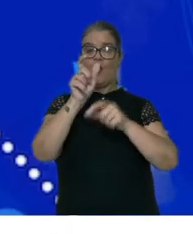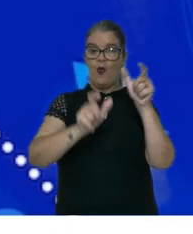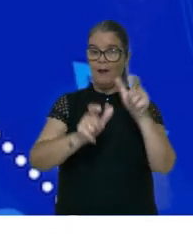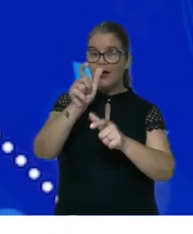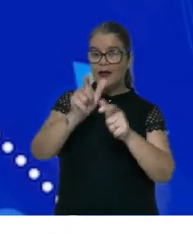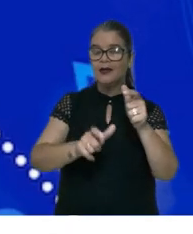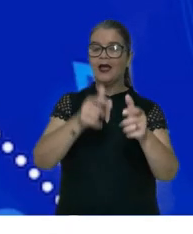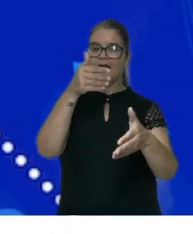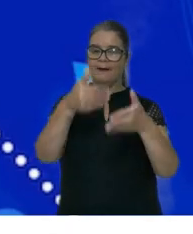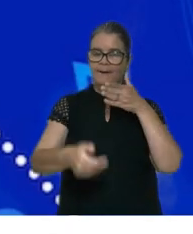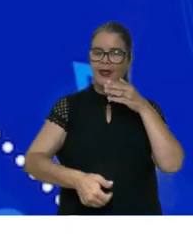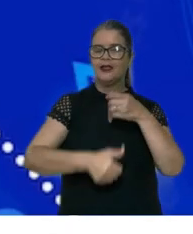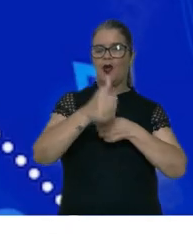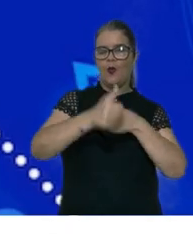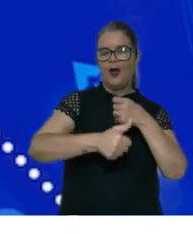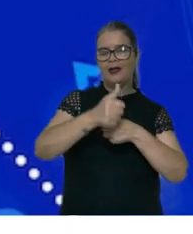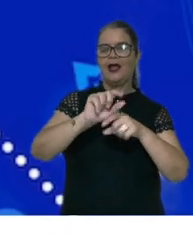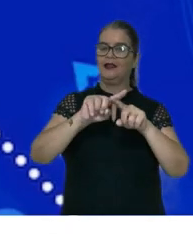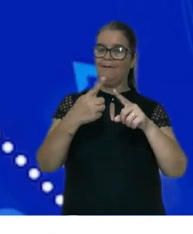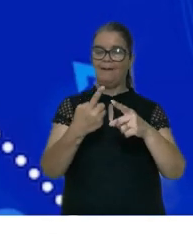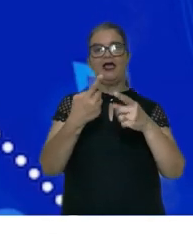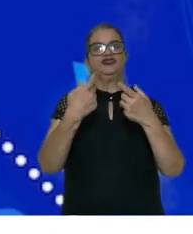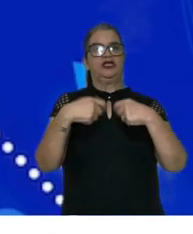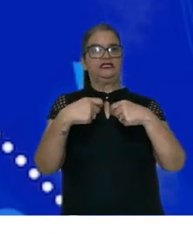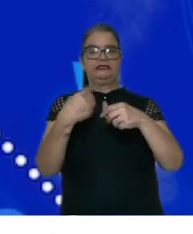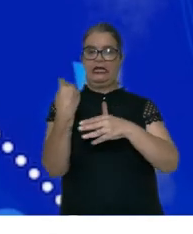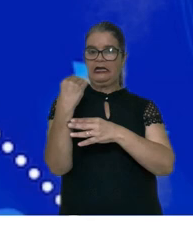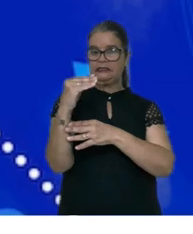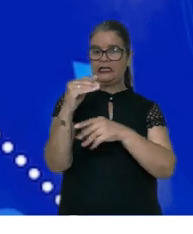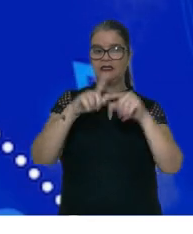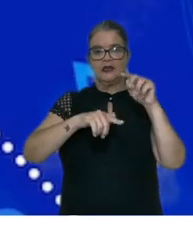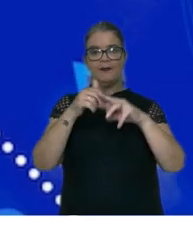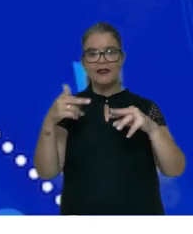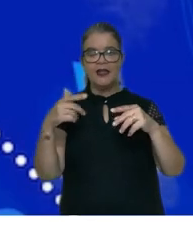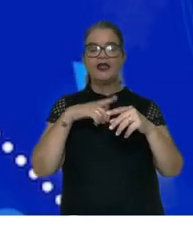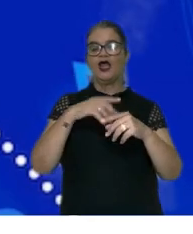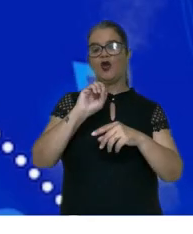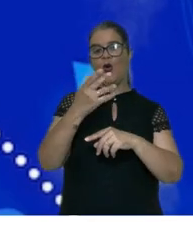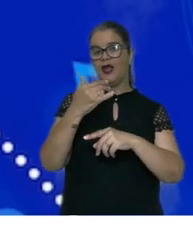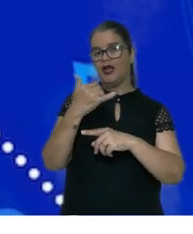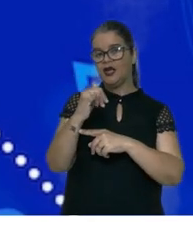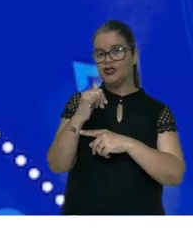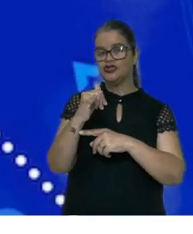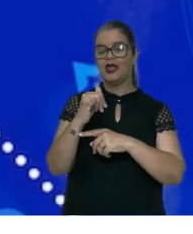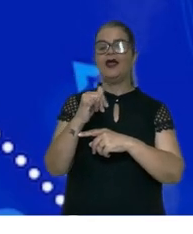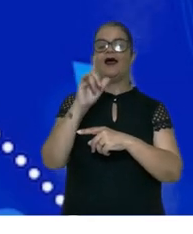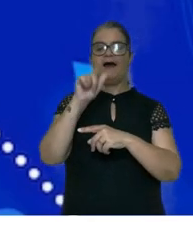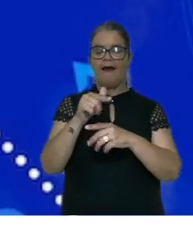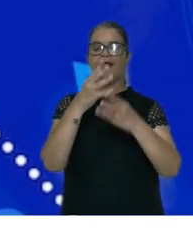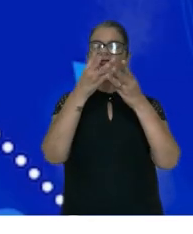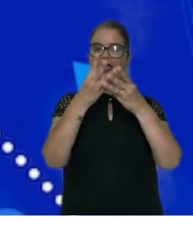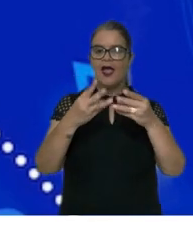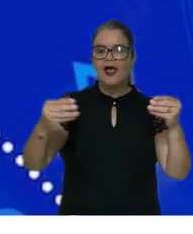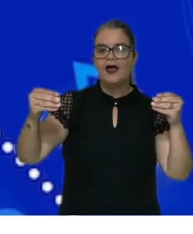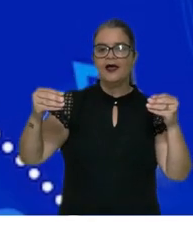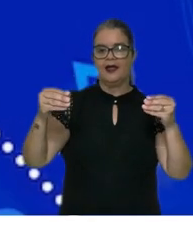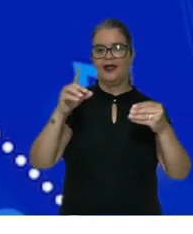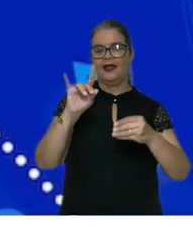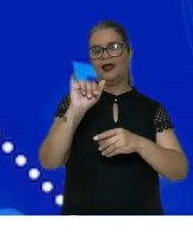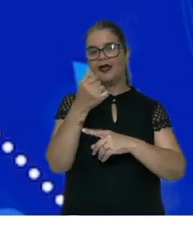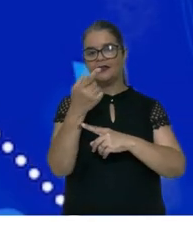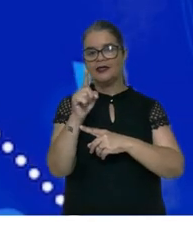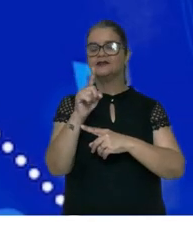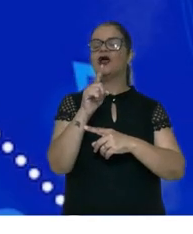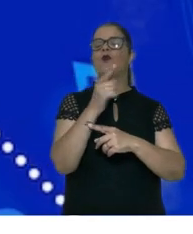de qualidade, mas não necessariamente inserindo matéria ou energia, gera degradação ambiental, perda